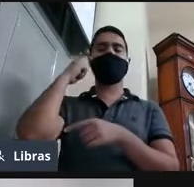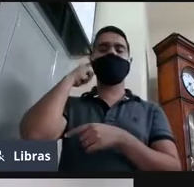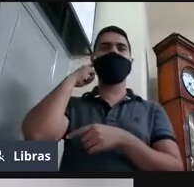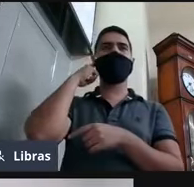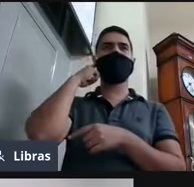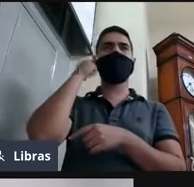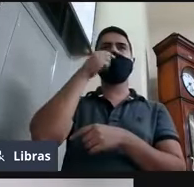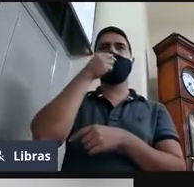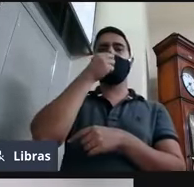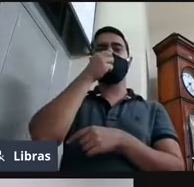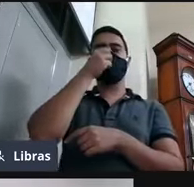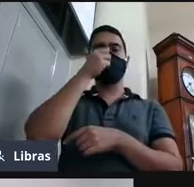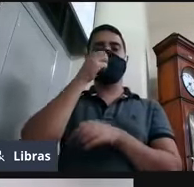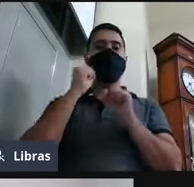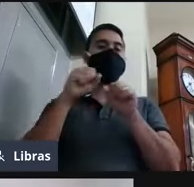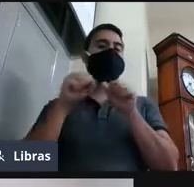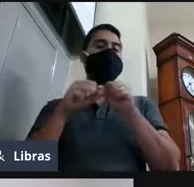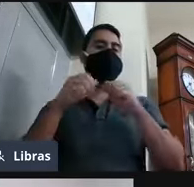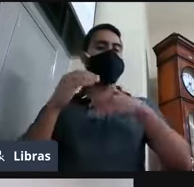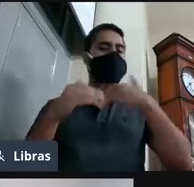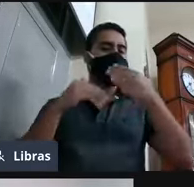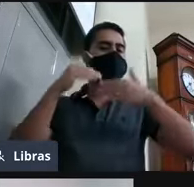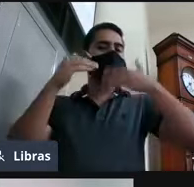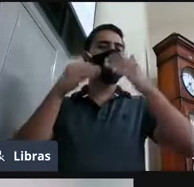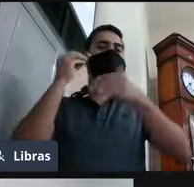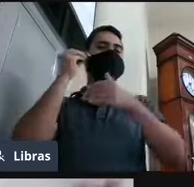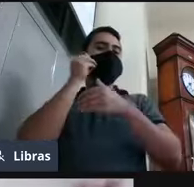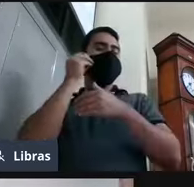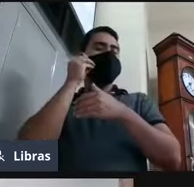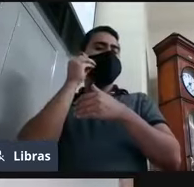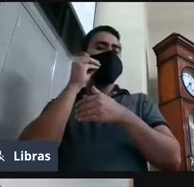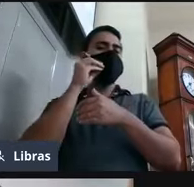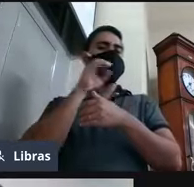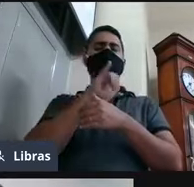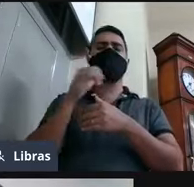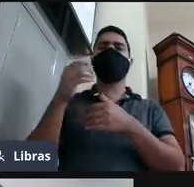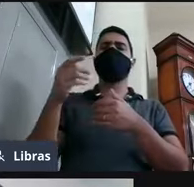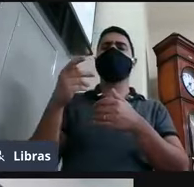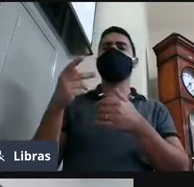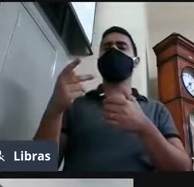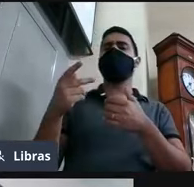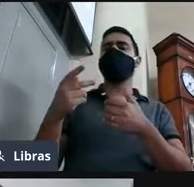a gente poderia estar construindo e tentando, independente de reprovação ou não,